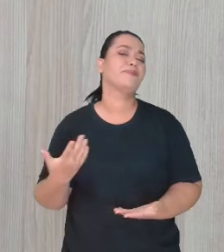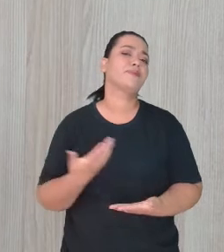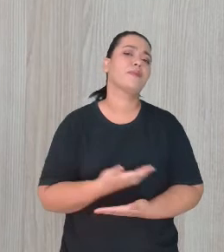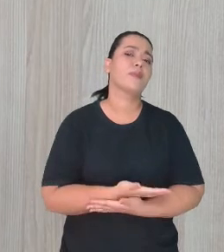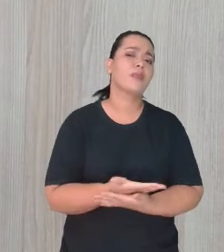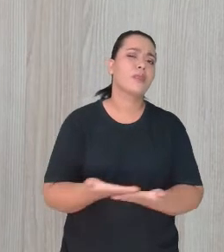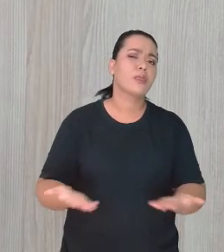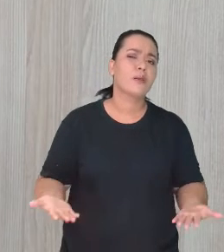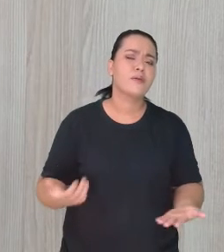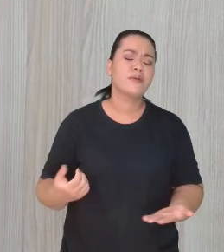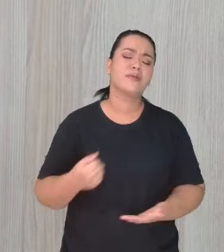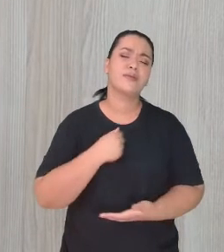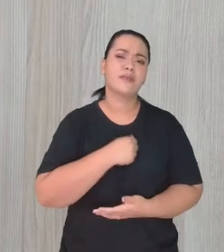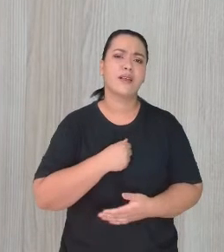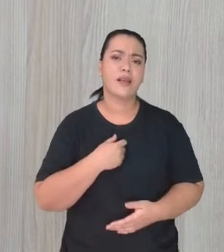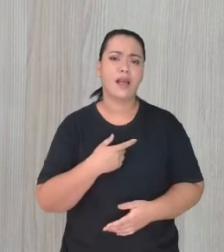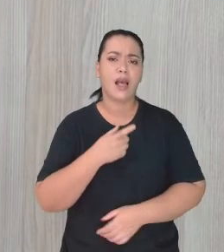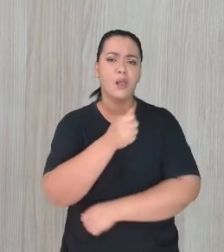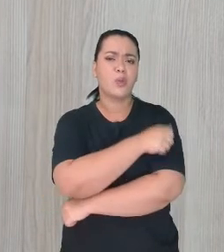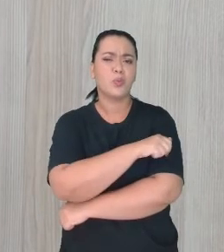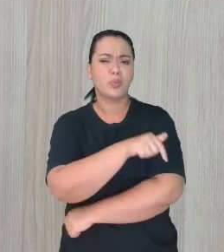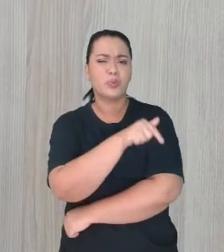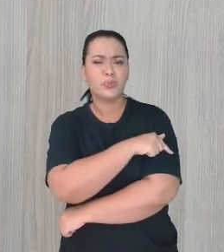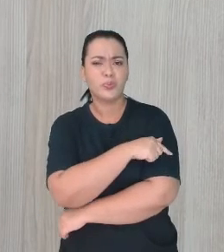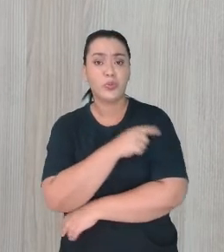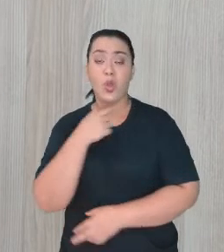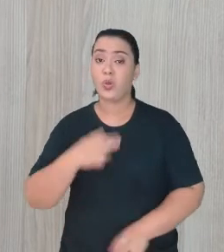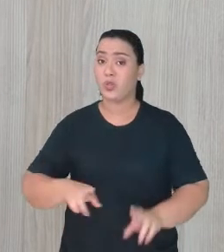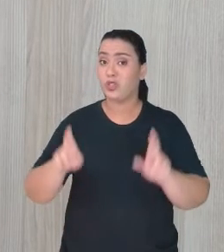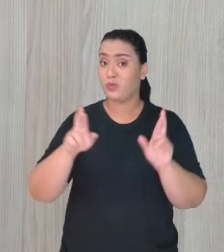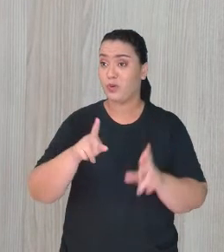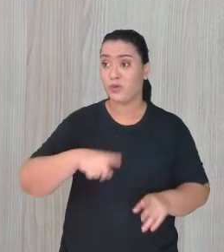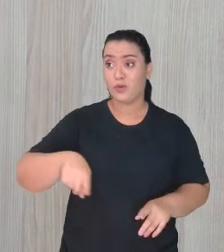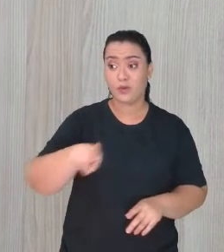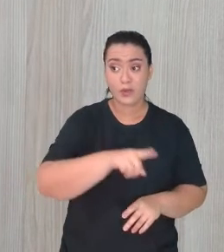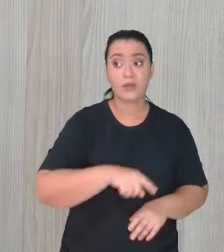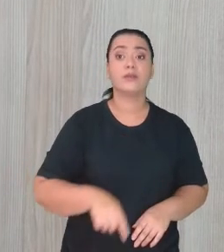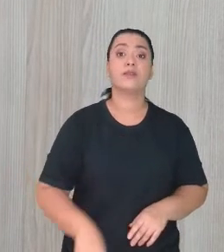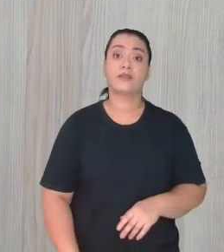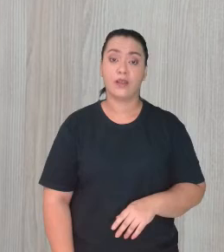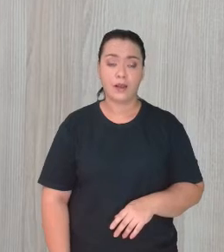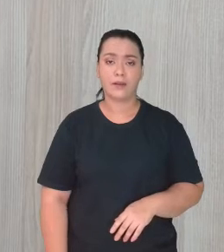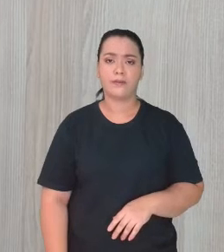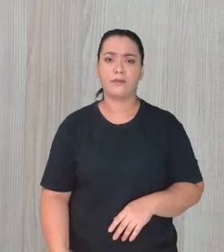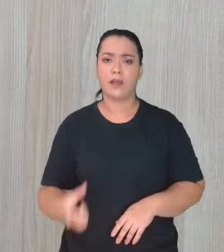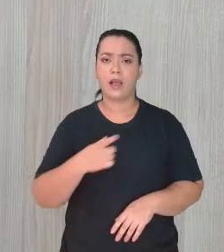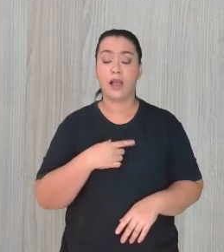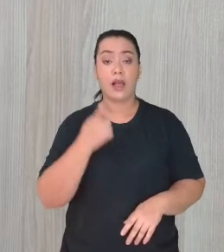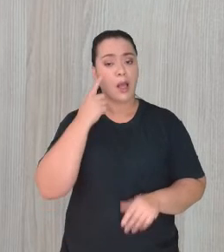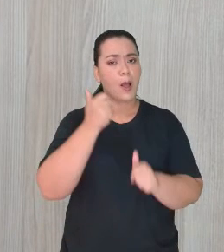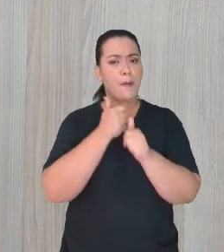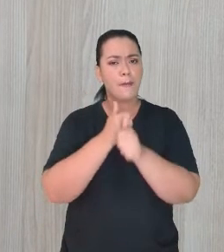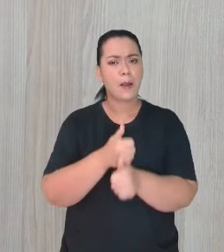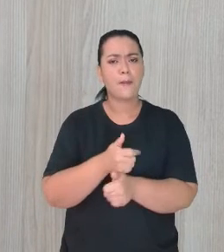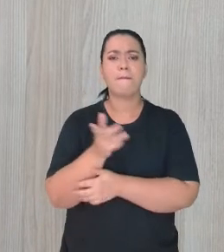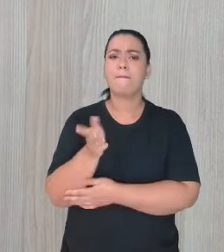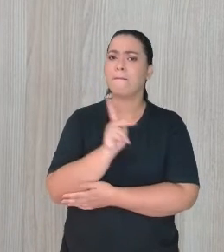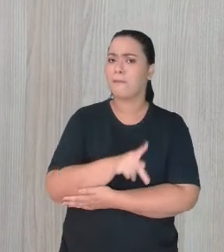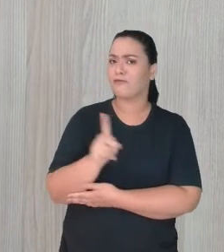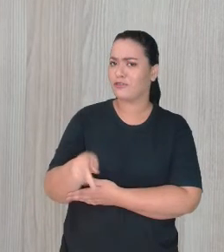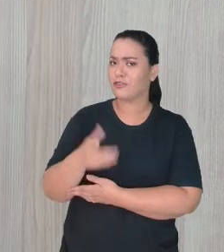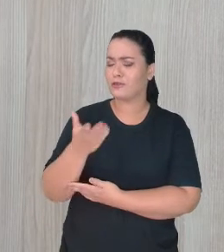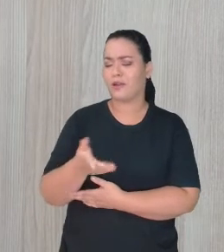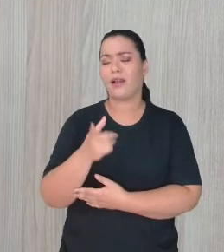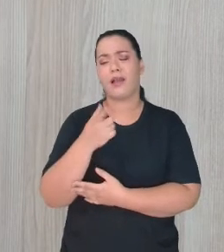queridos alunos do 7º ano. Espero que vocês estejam muito bem. Acompanhe a aula de Pedro aí, porque esses problemas,